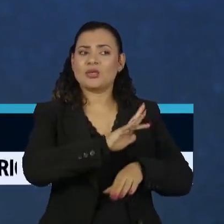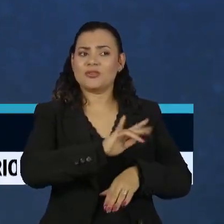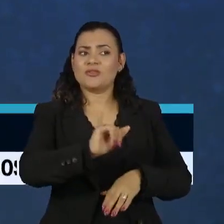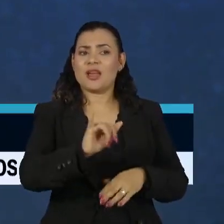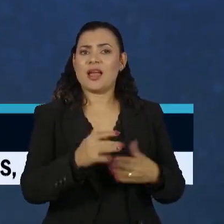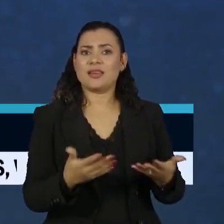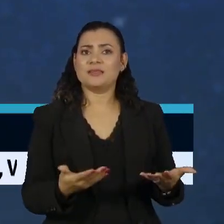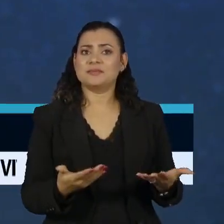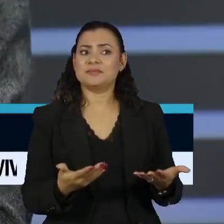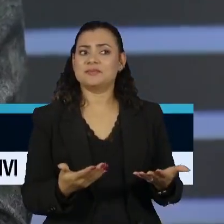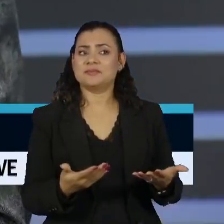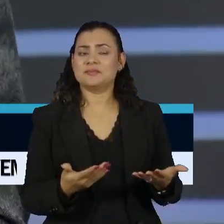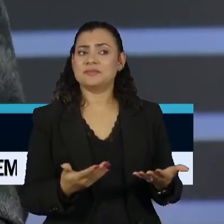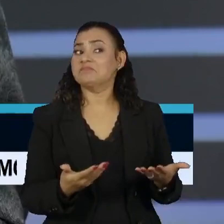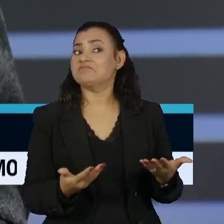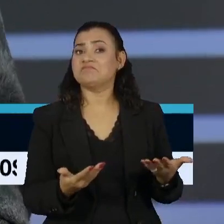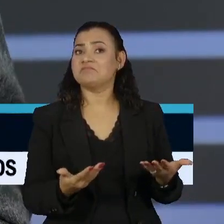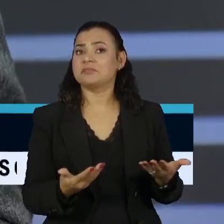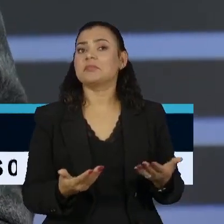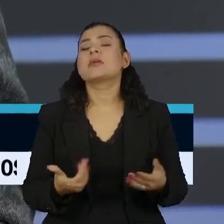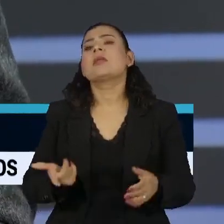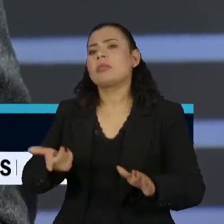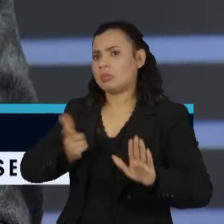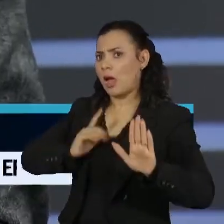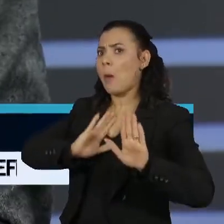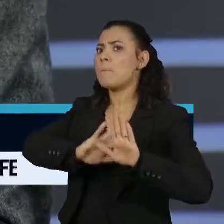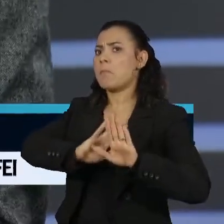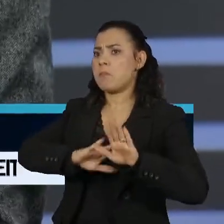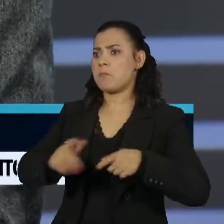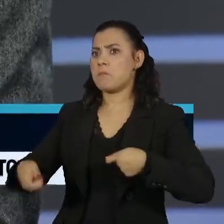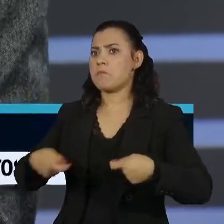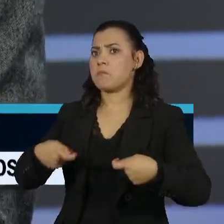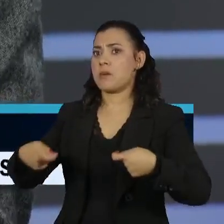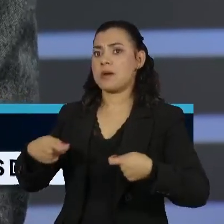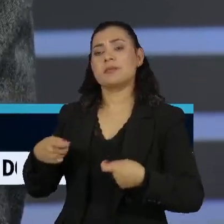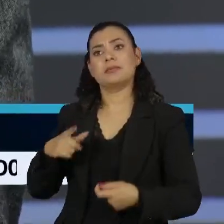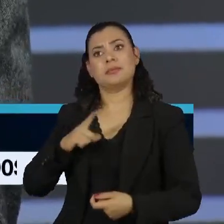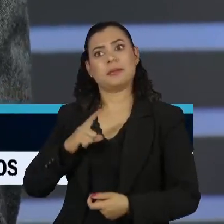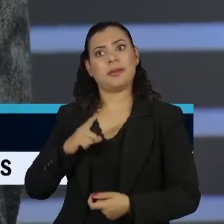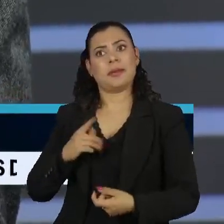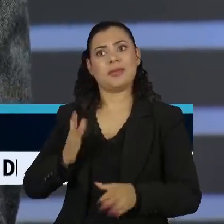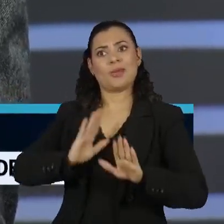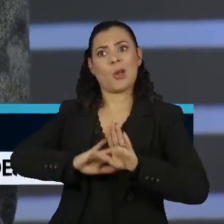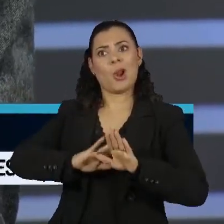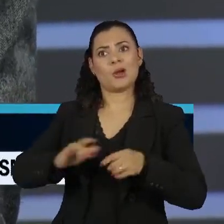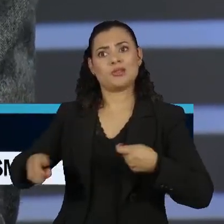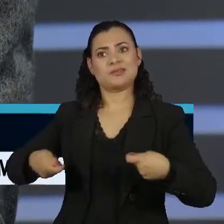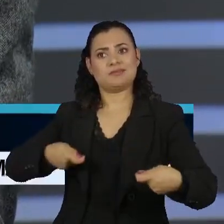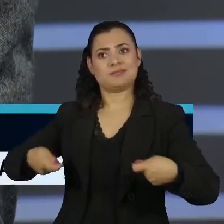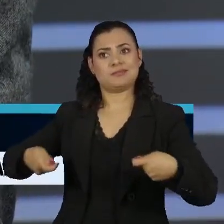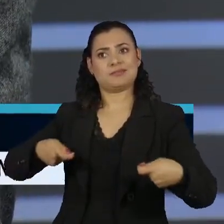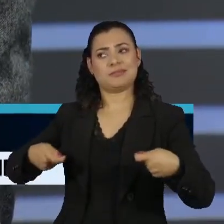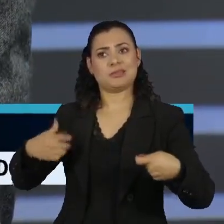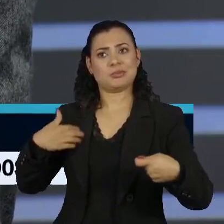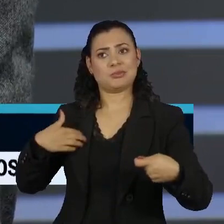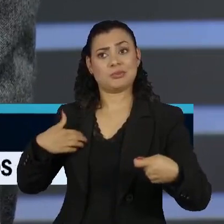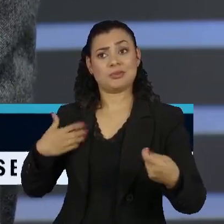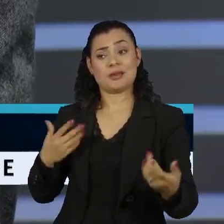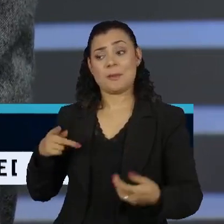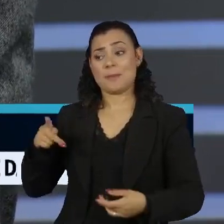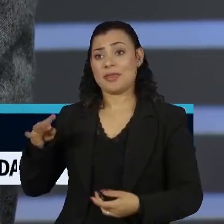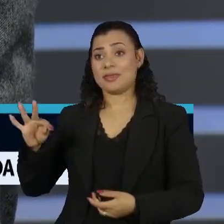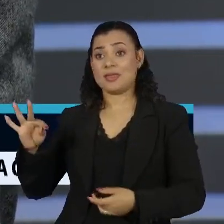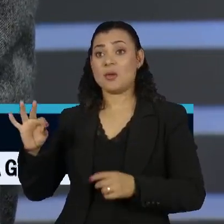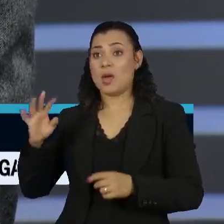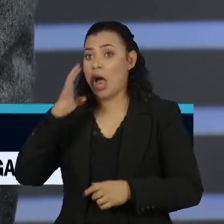esse movimento aí? Há um tensionamento ideológico. Esse tensionamento ideológico, a nota do PT acusa